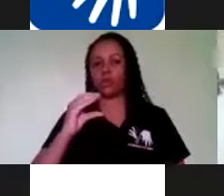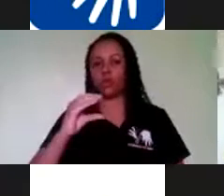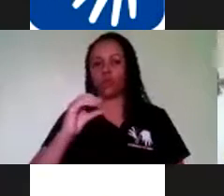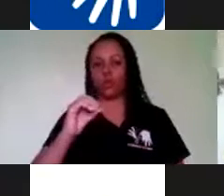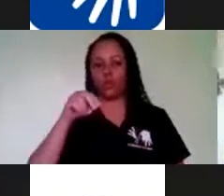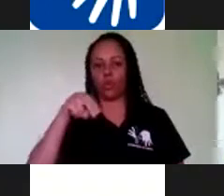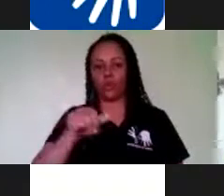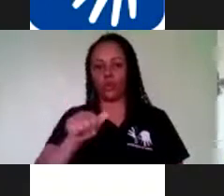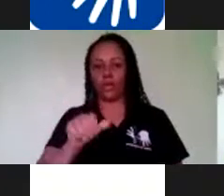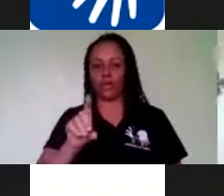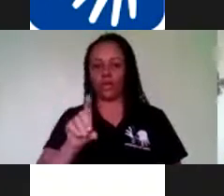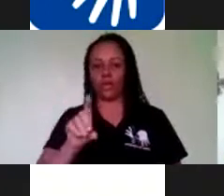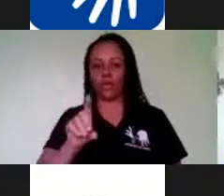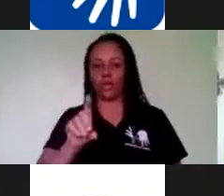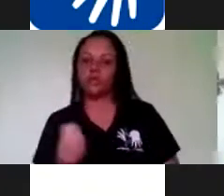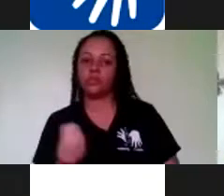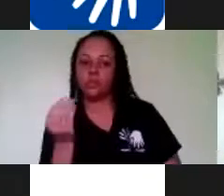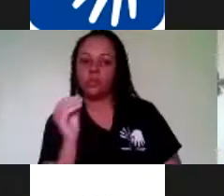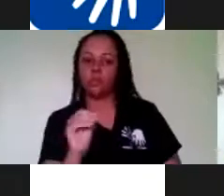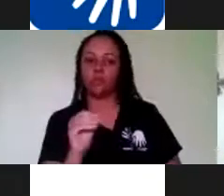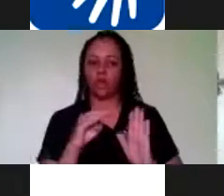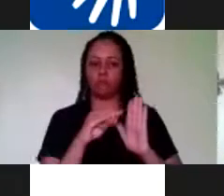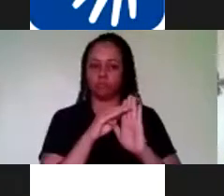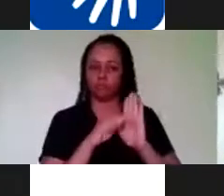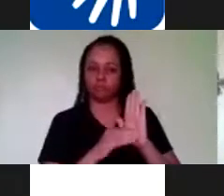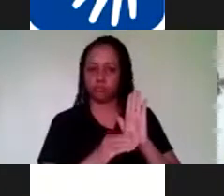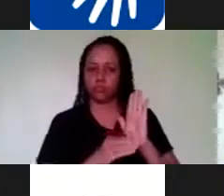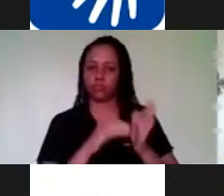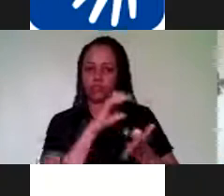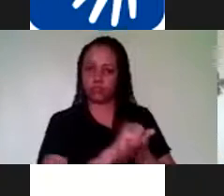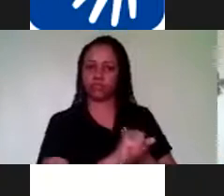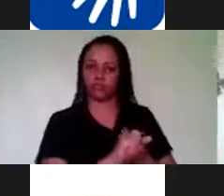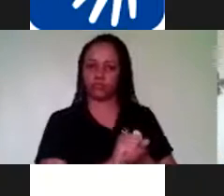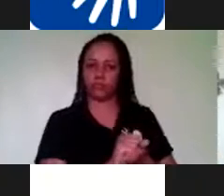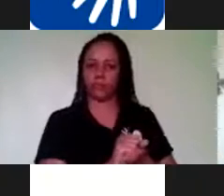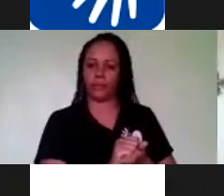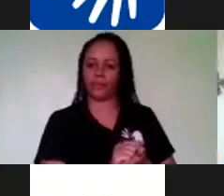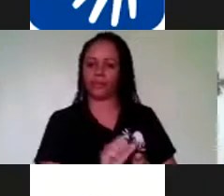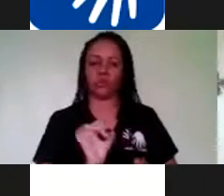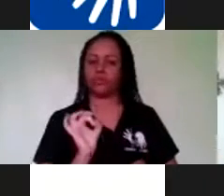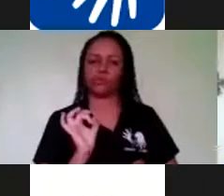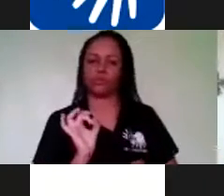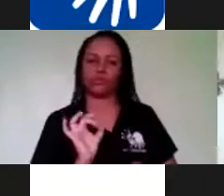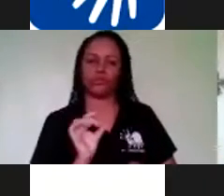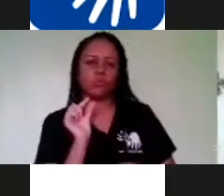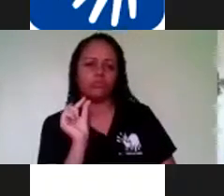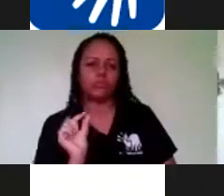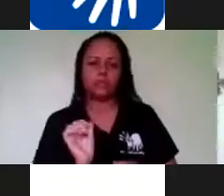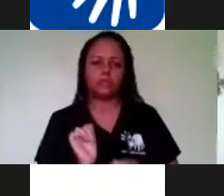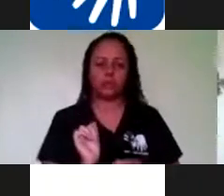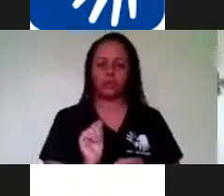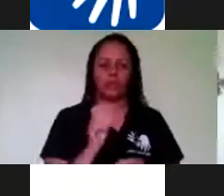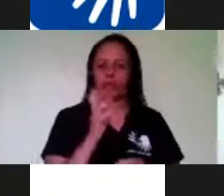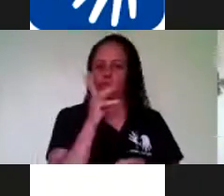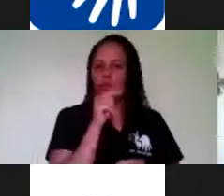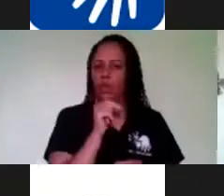Pode, eu vou colocar você aqui na lista de inscritos, tá, Josemar? Em sequência, por favor, só um pontinho só, por favor, não vou demorar